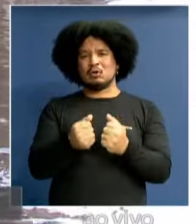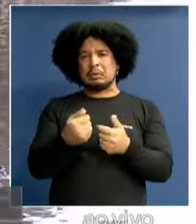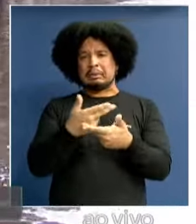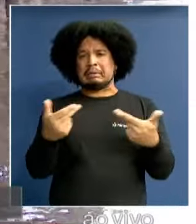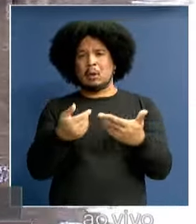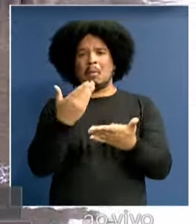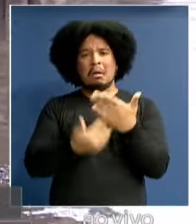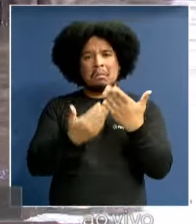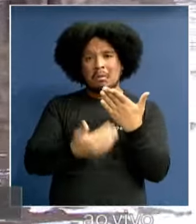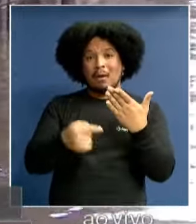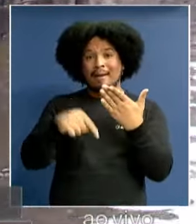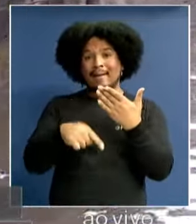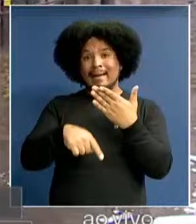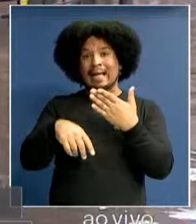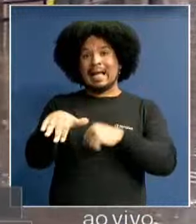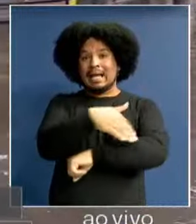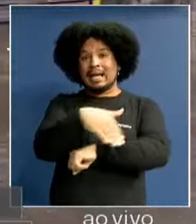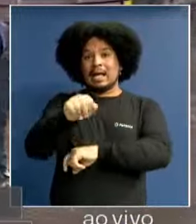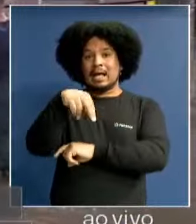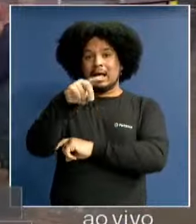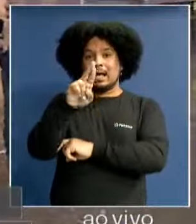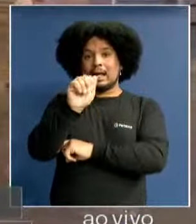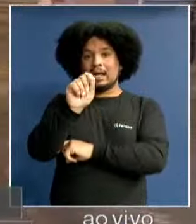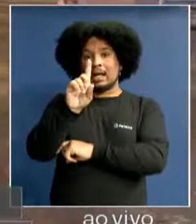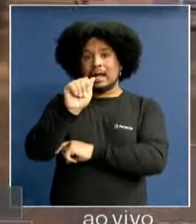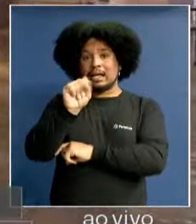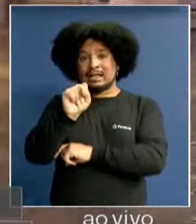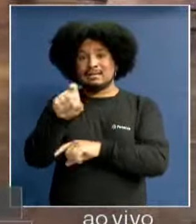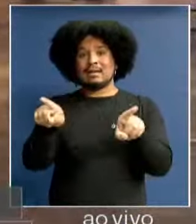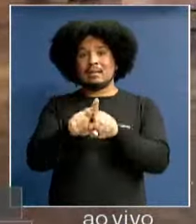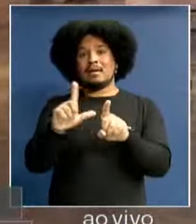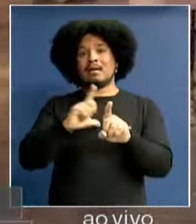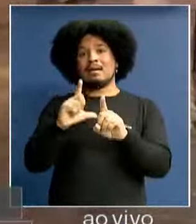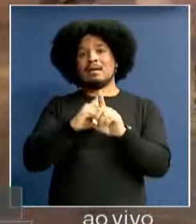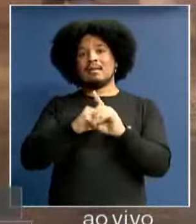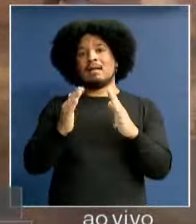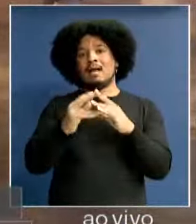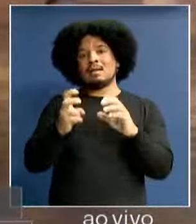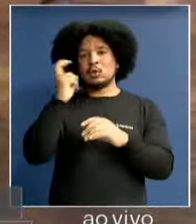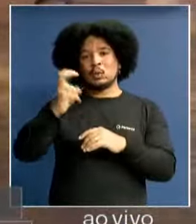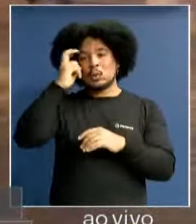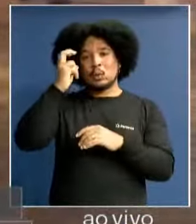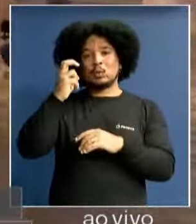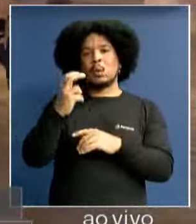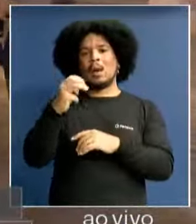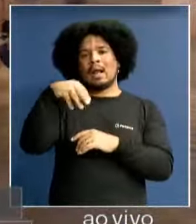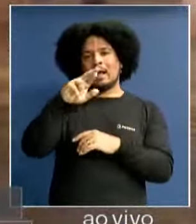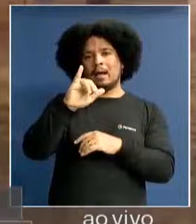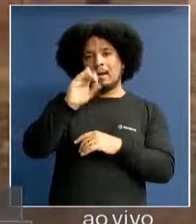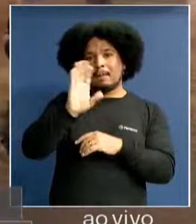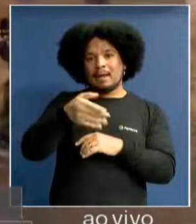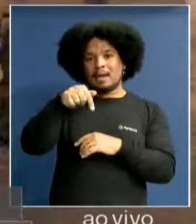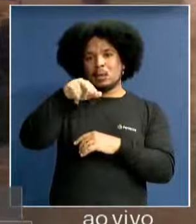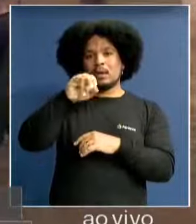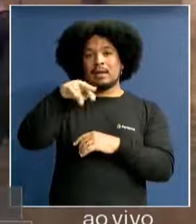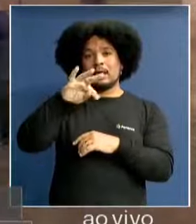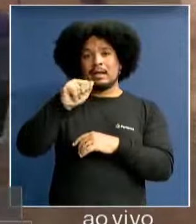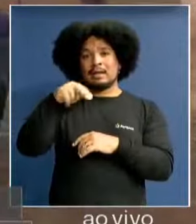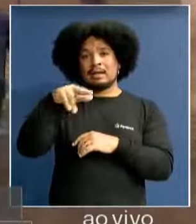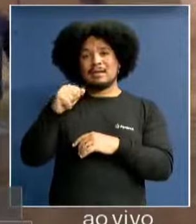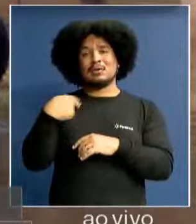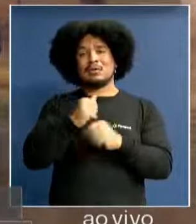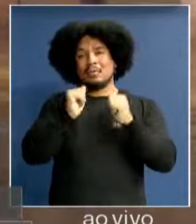na Andradas, mais uns metros adiante, está a Casa de Cultura Mário Quintana. Depois a gente pode até tentar acessar aquela localidade ali